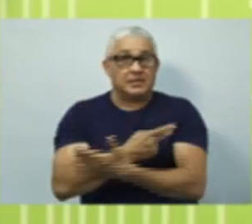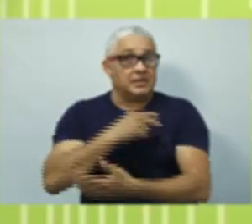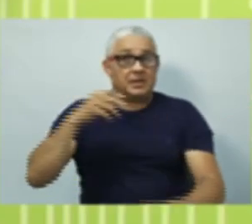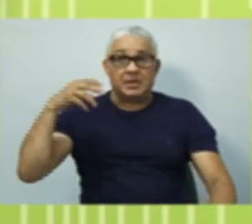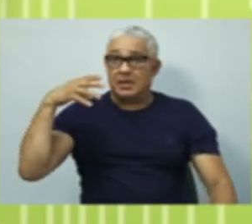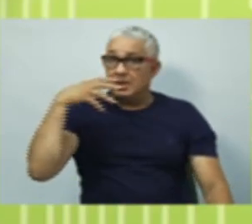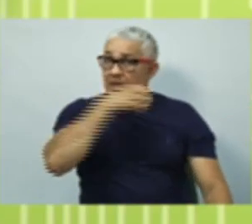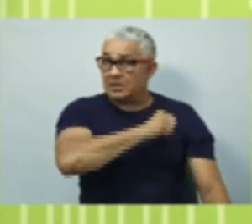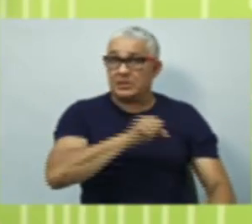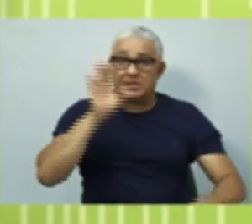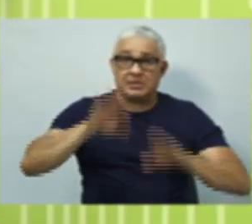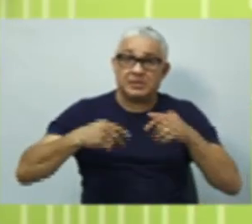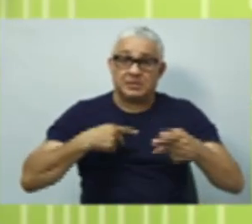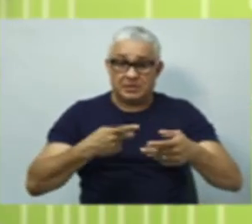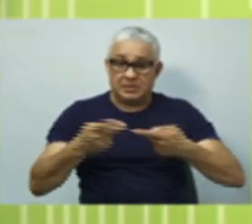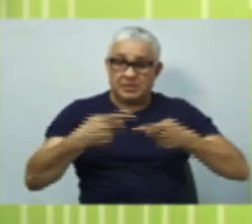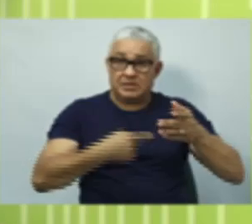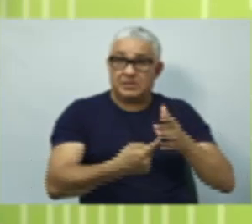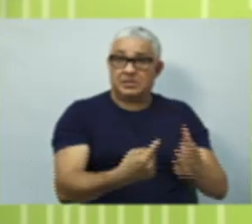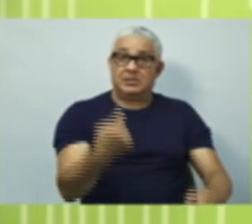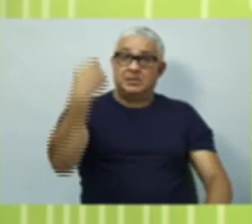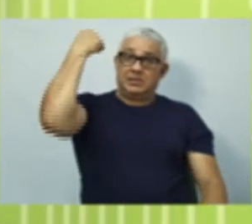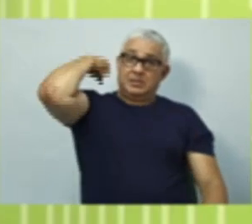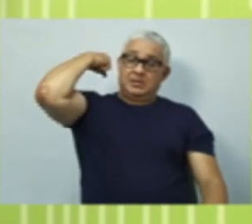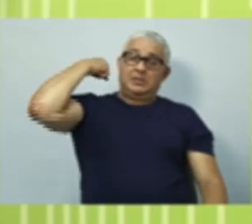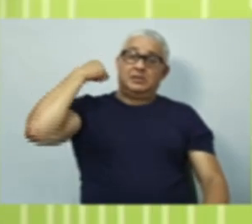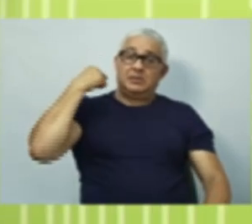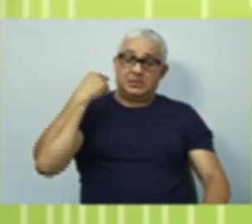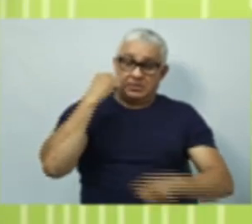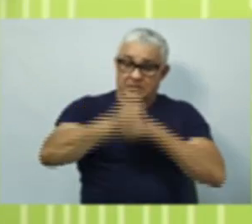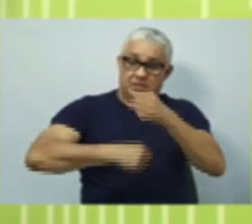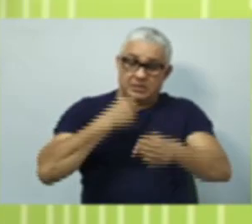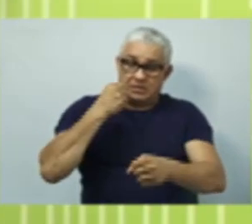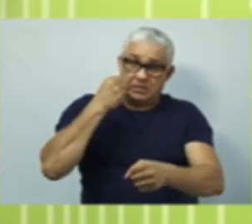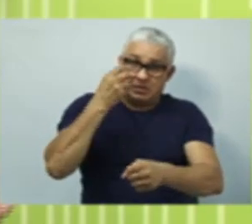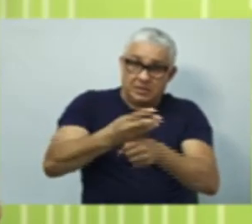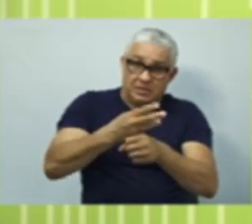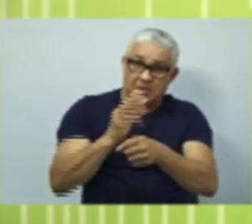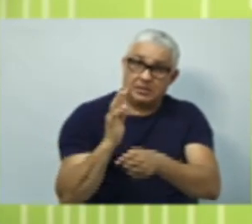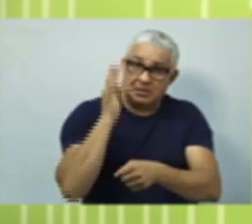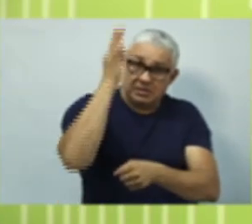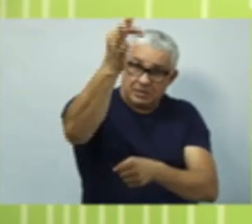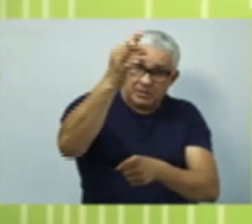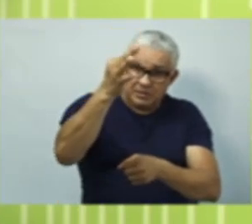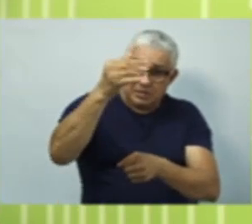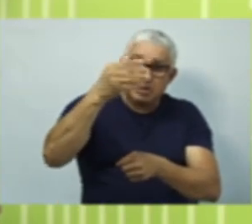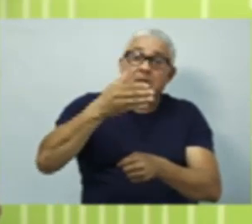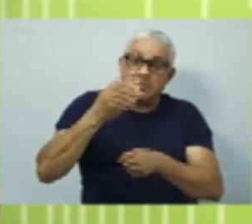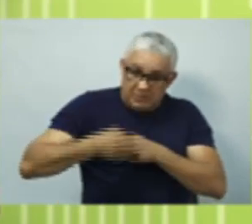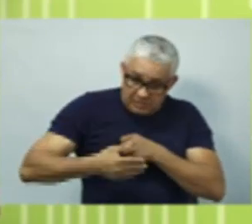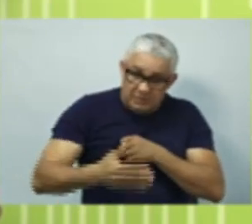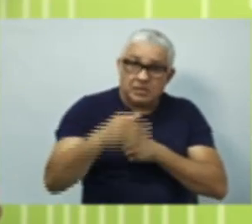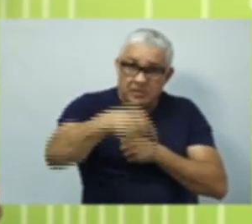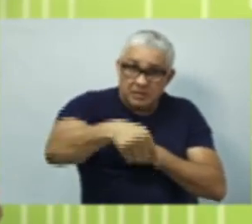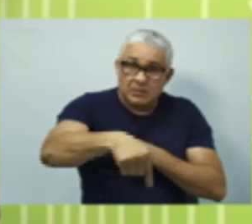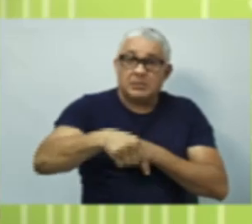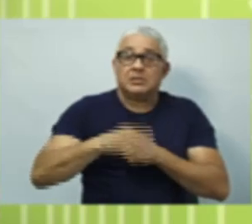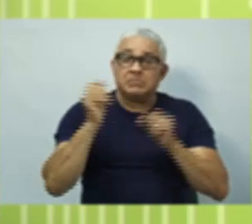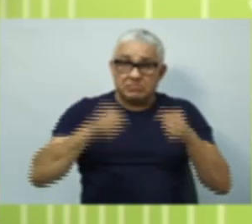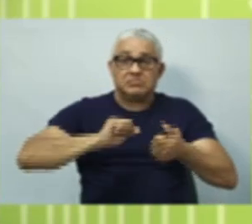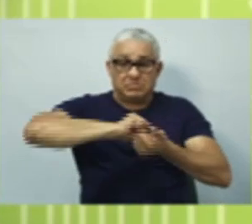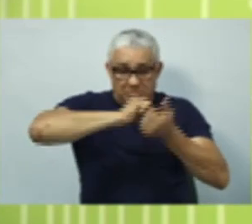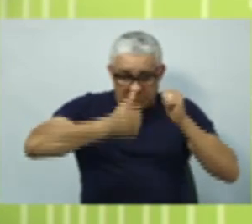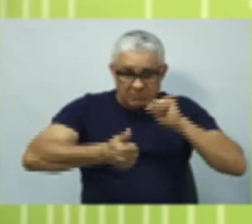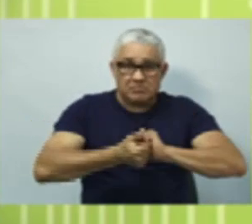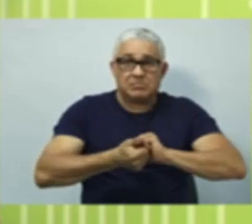rápido. E às vezes eu planejei para daqui 3 anos, mas nesse ano mesmo eu já preciso